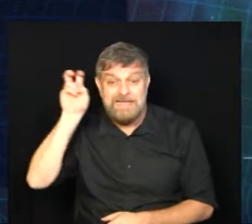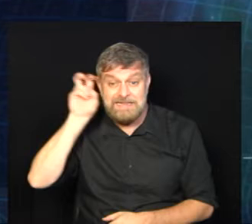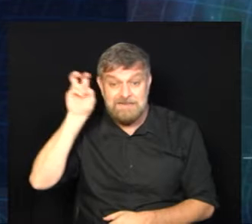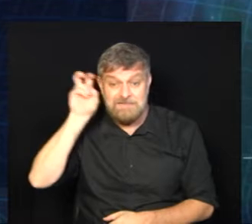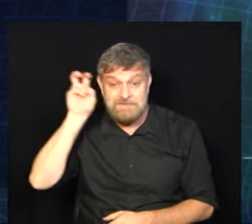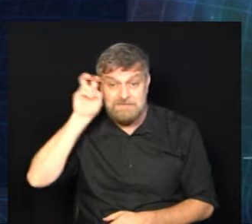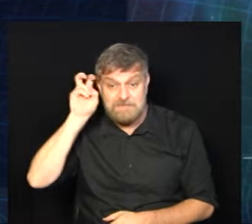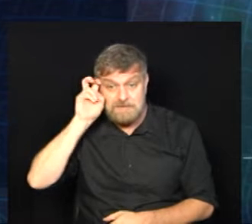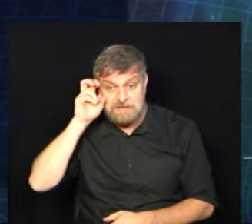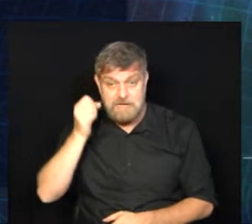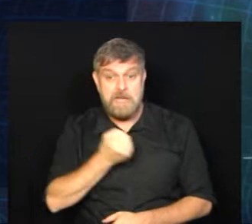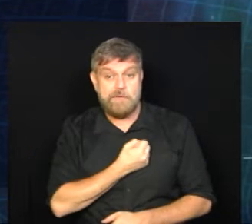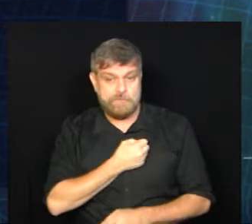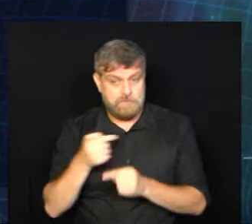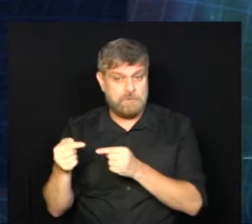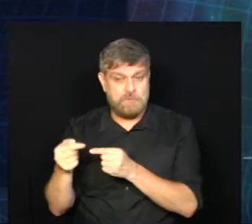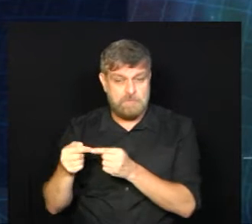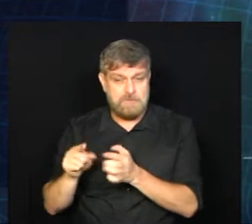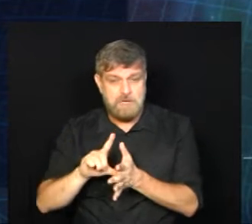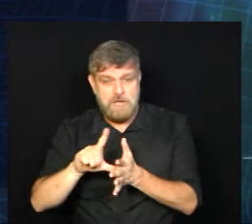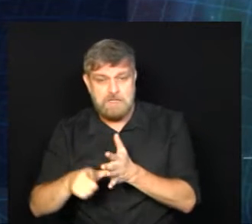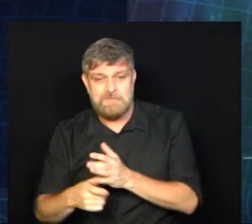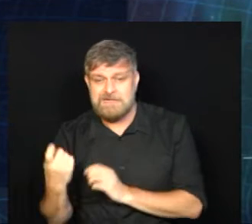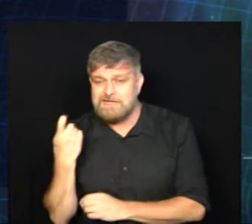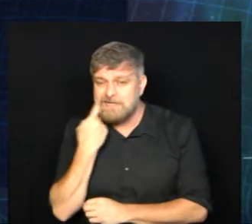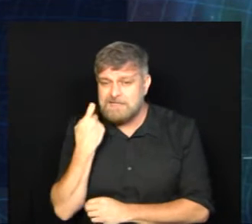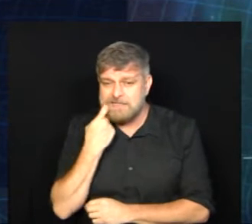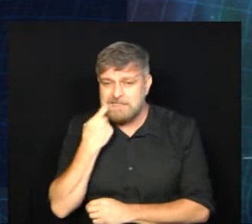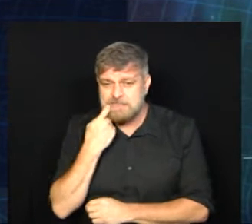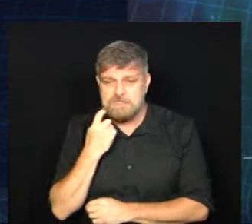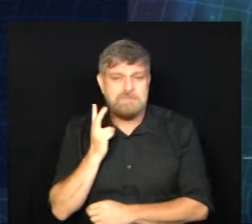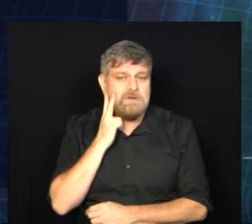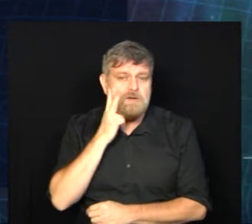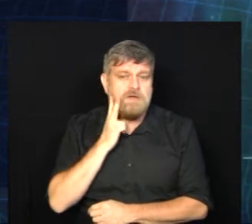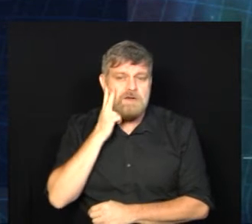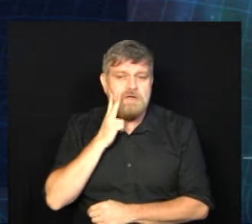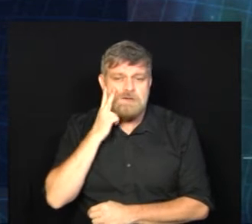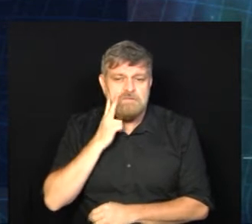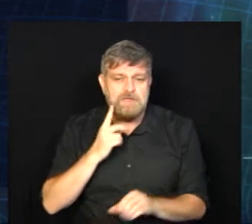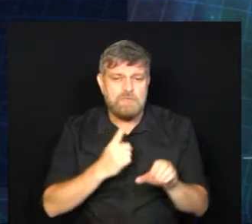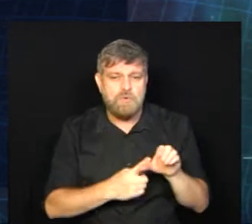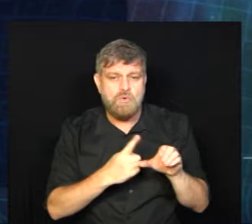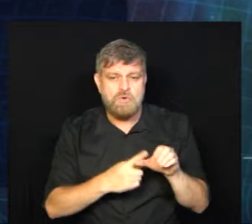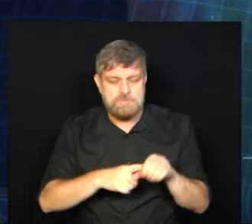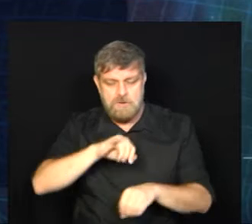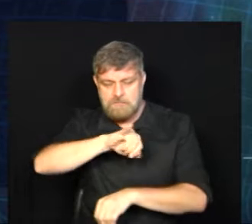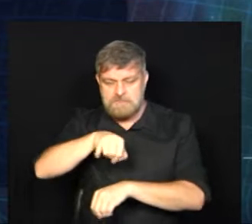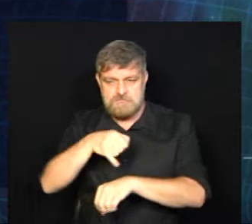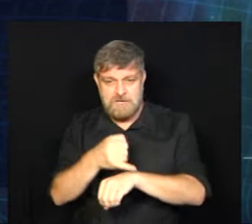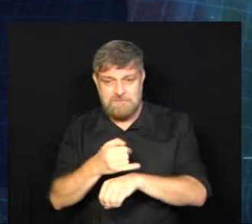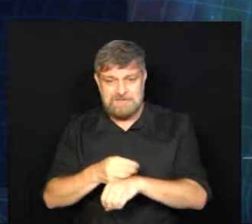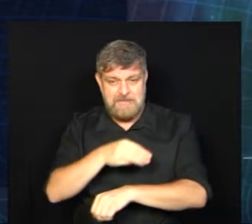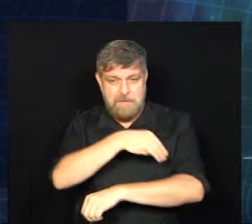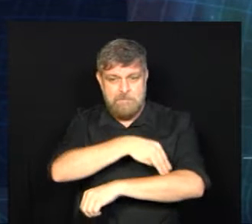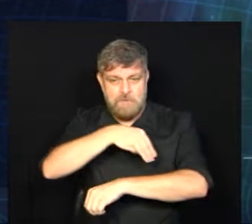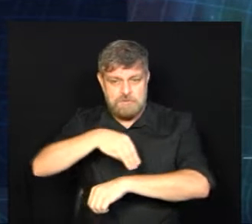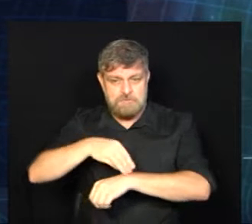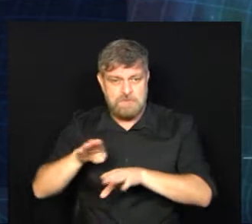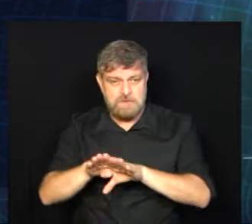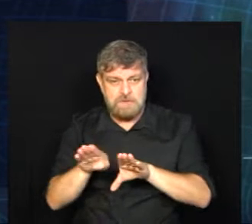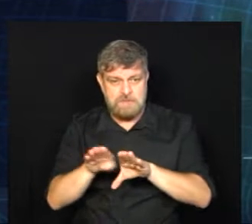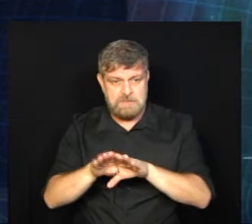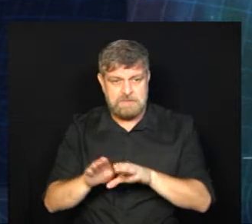quinta-feira. Depois aparecem Itatiba, Vinhedo, Cosmópolis, Jaguariúna, Montemor,